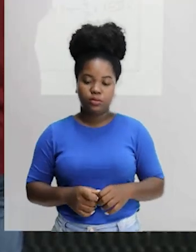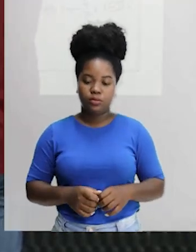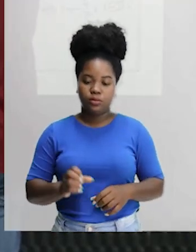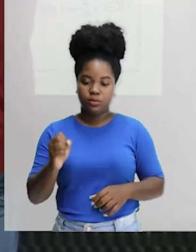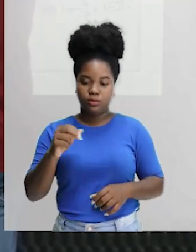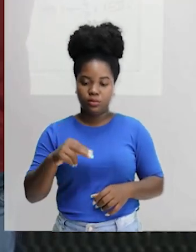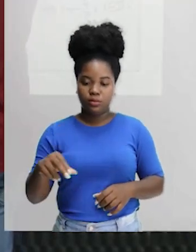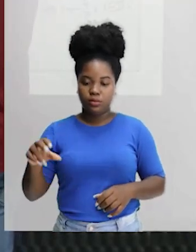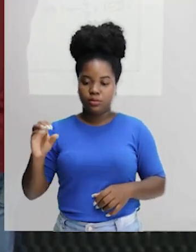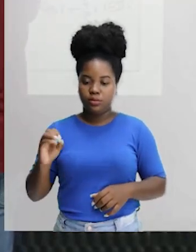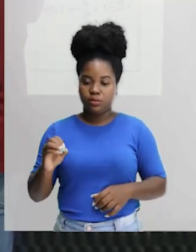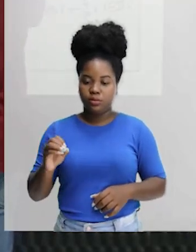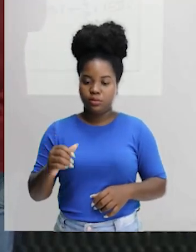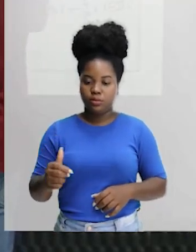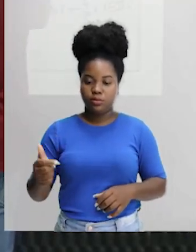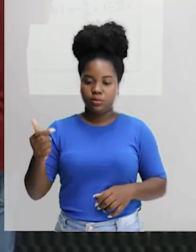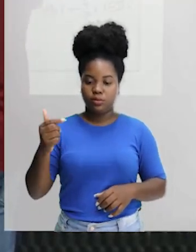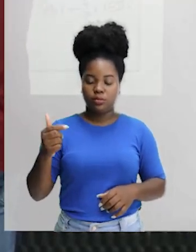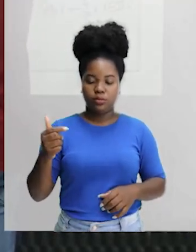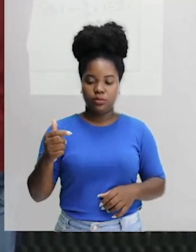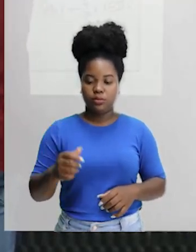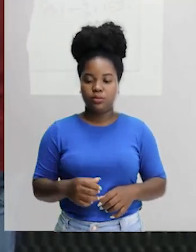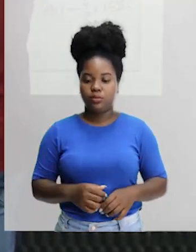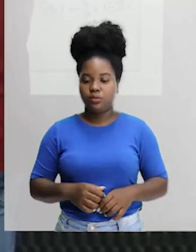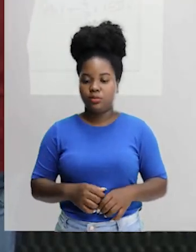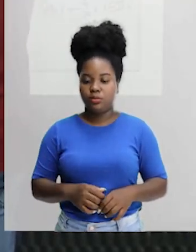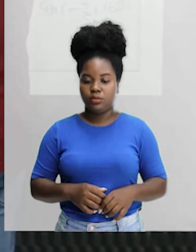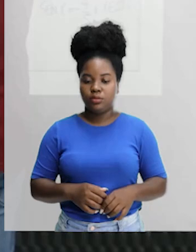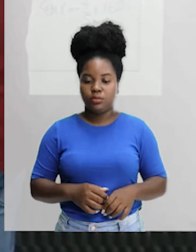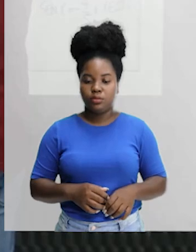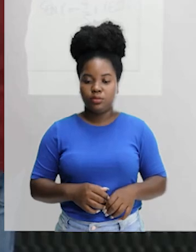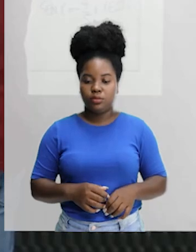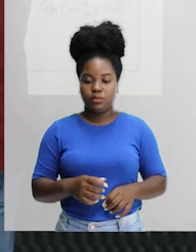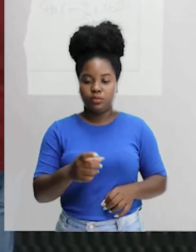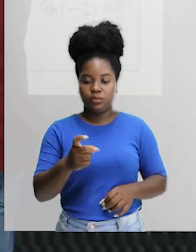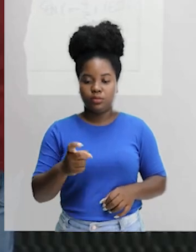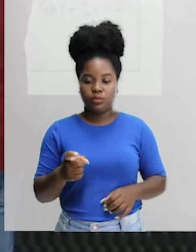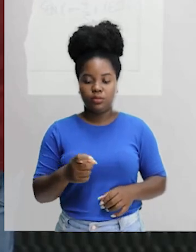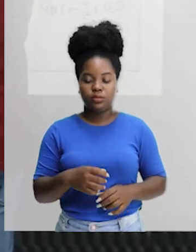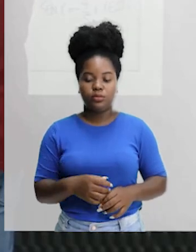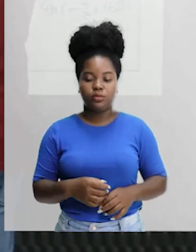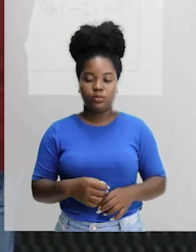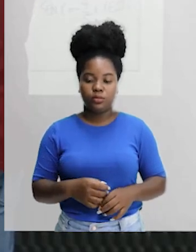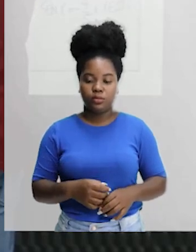Seno ao quadrado de x